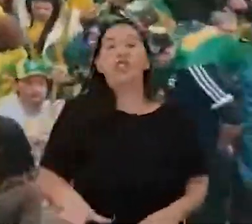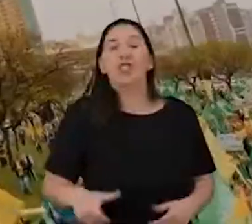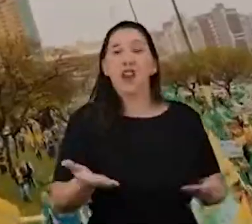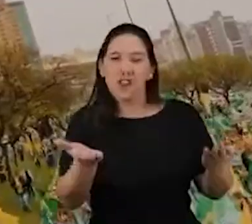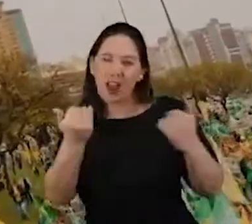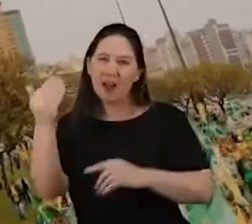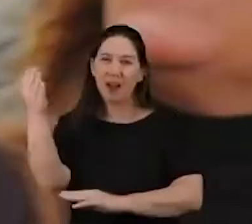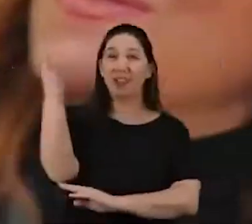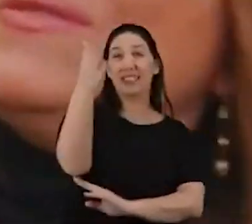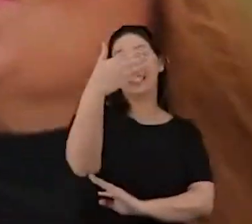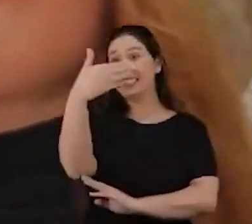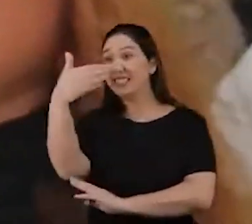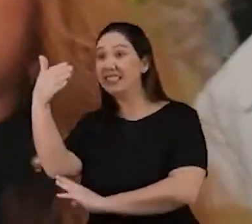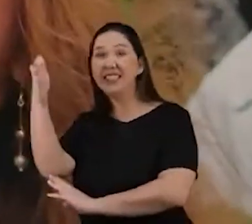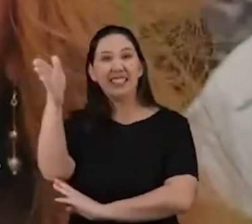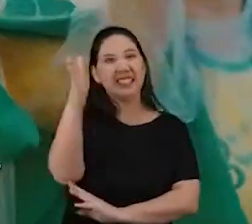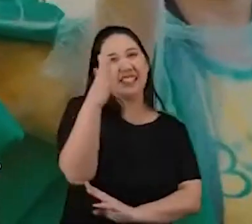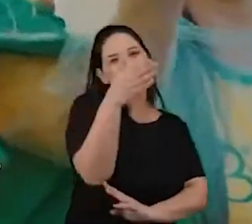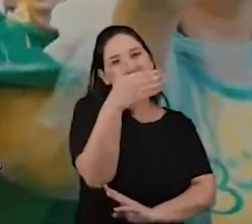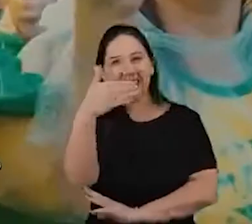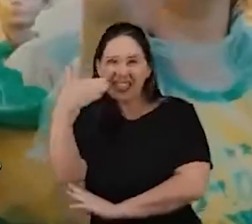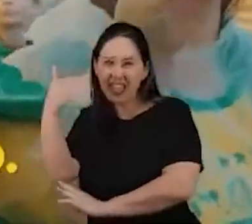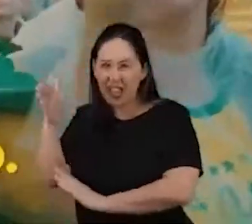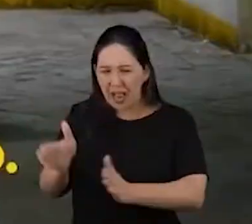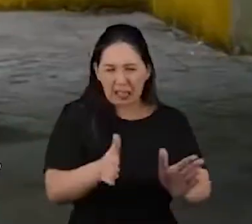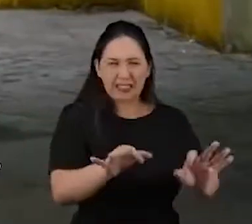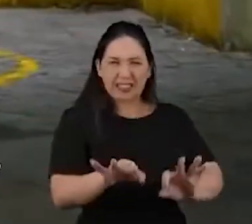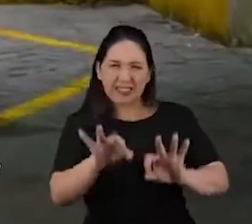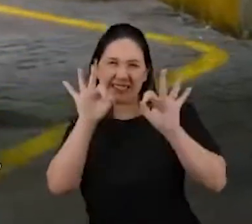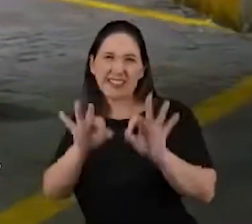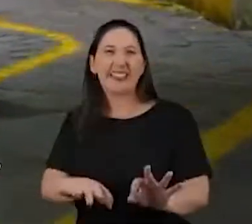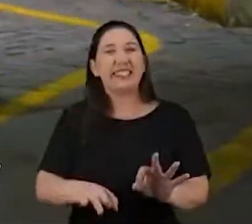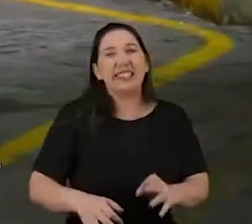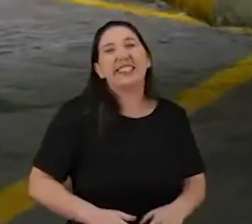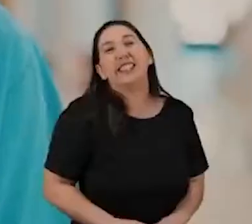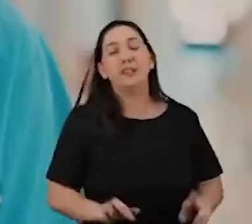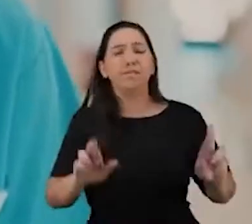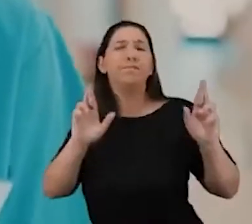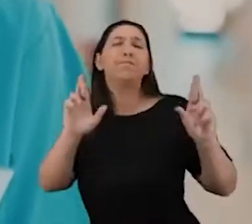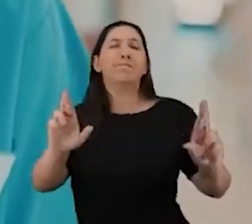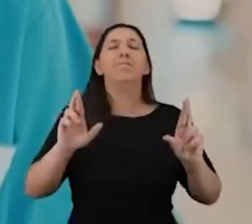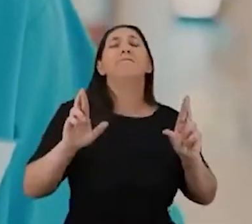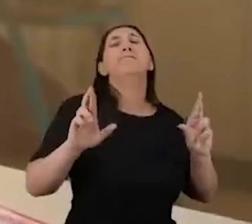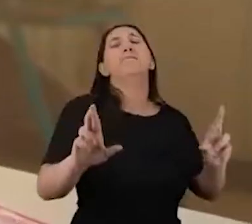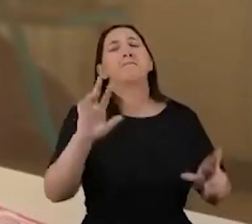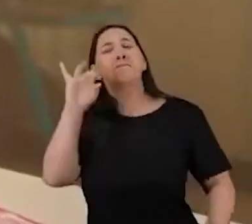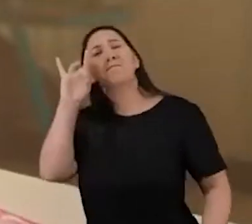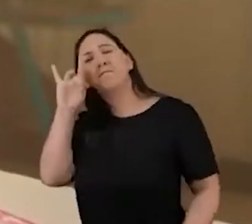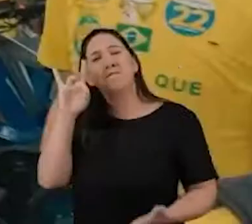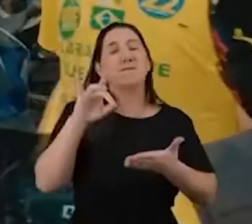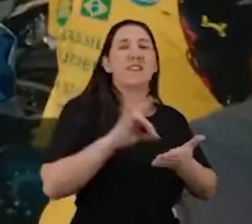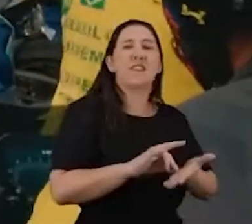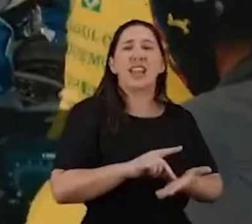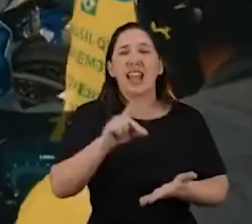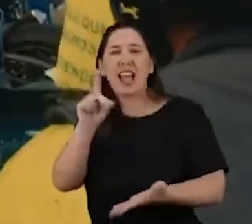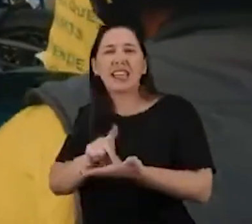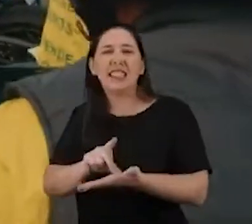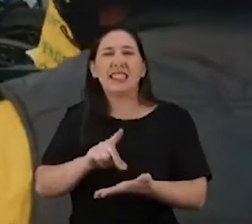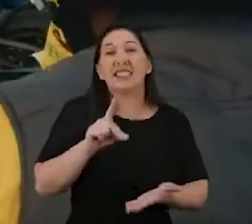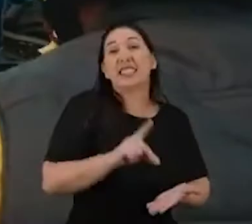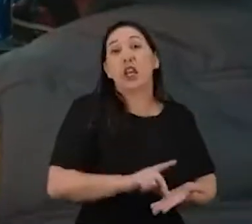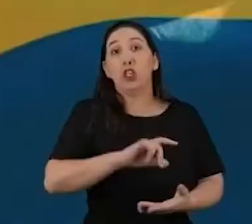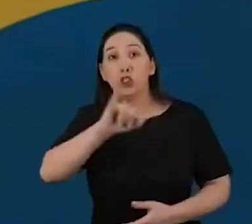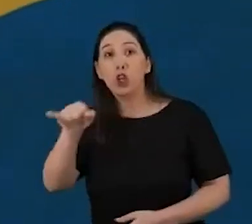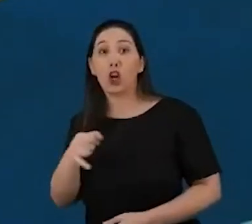oh. Traga a sua bandeira, vem também nesse caminho, oh, oh, oh. Esperança verdadeira, é Bolsonaro